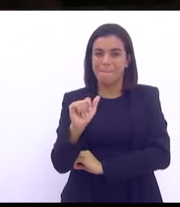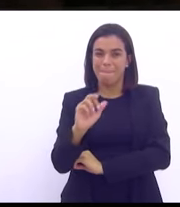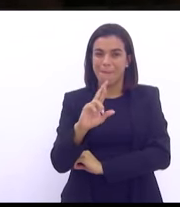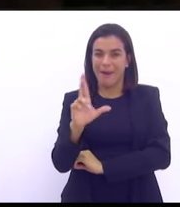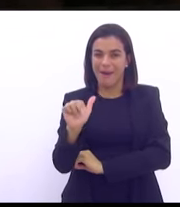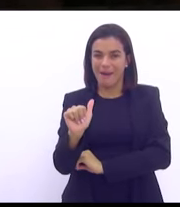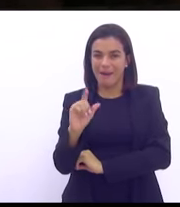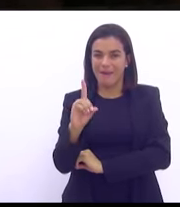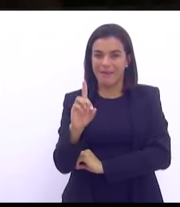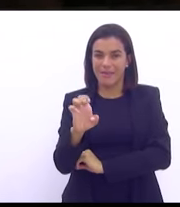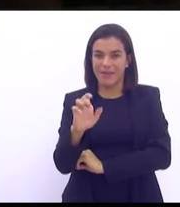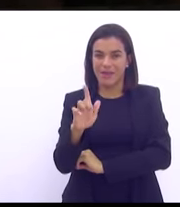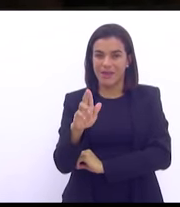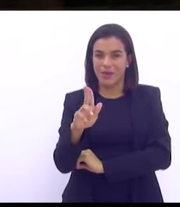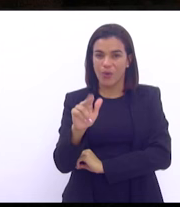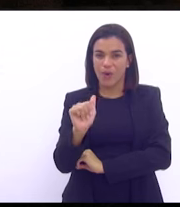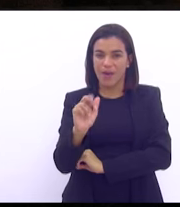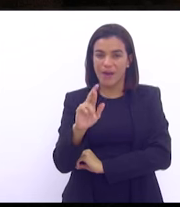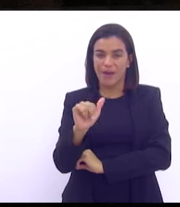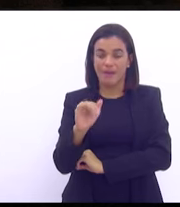Guaratiba, de